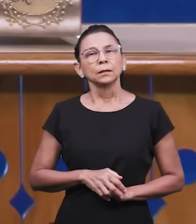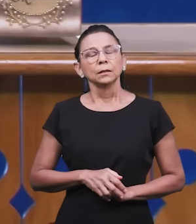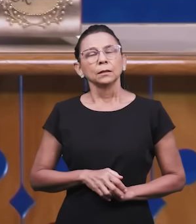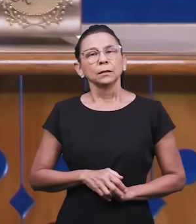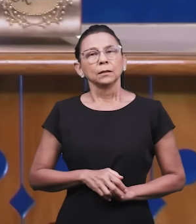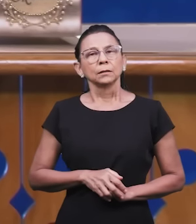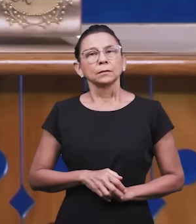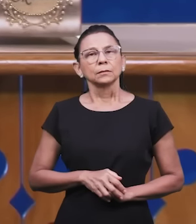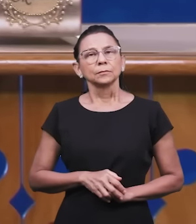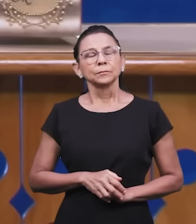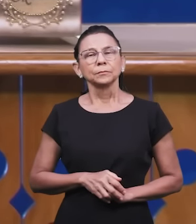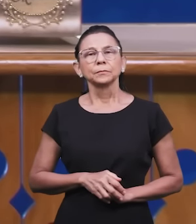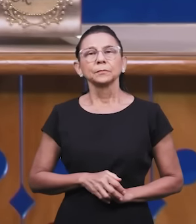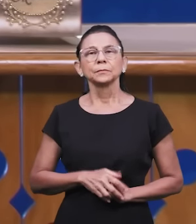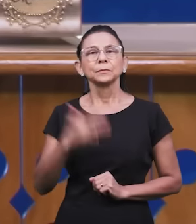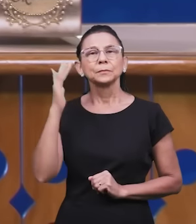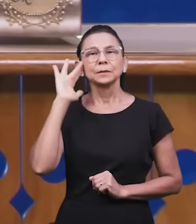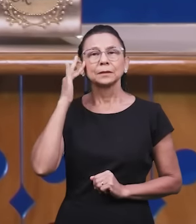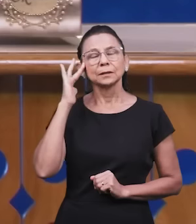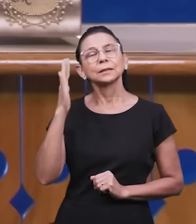era a obra criadora.